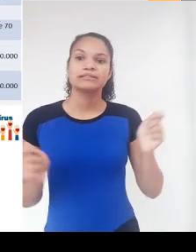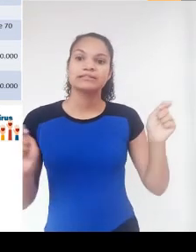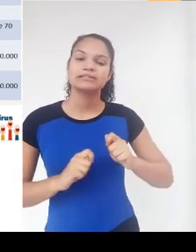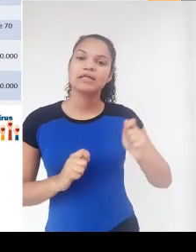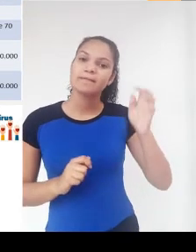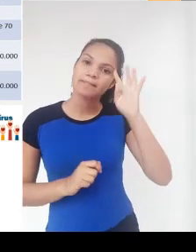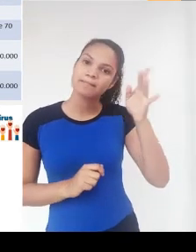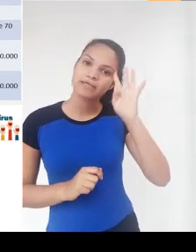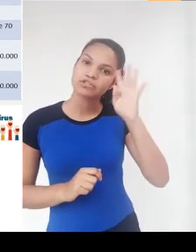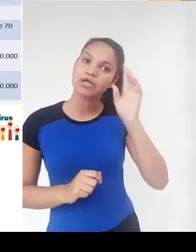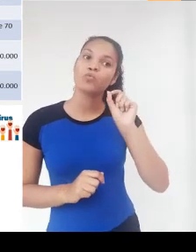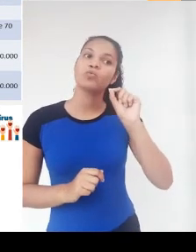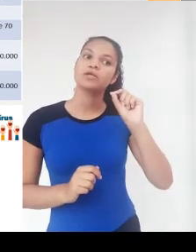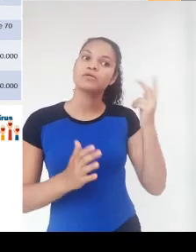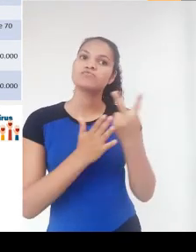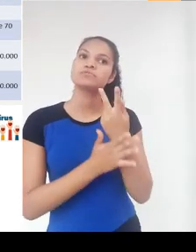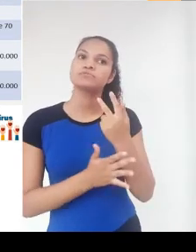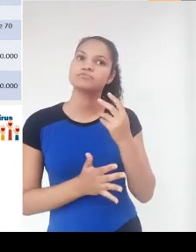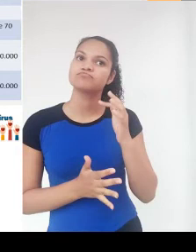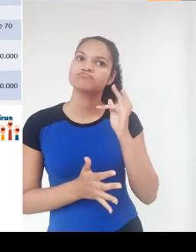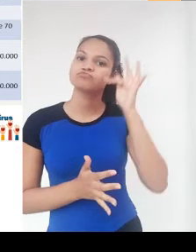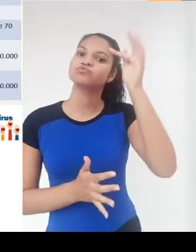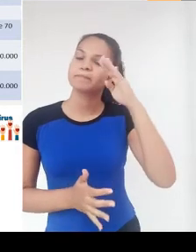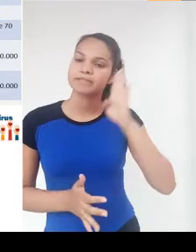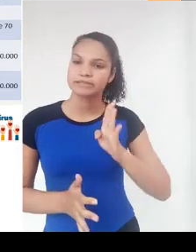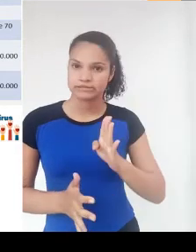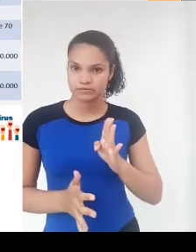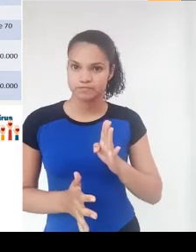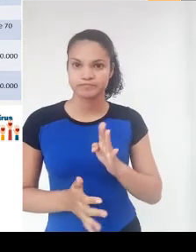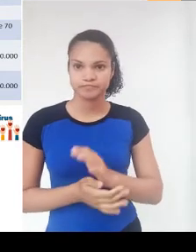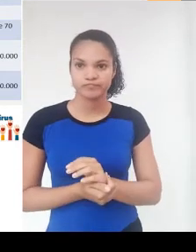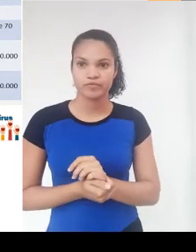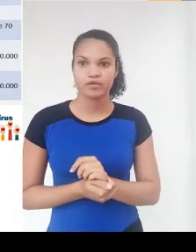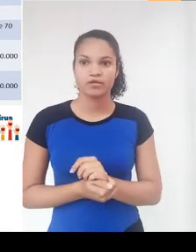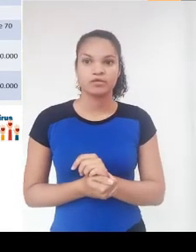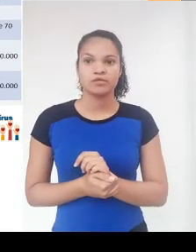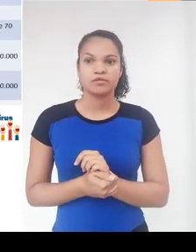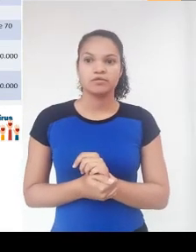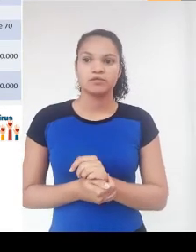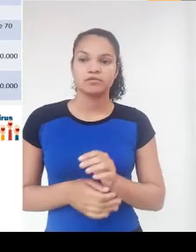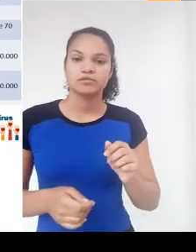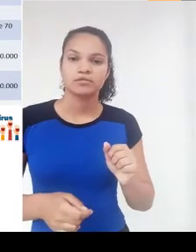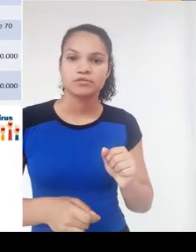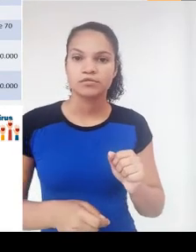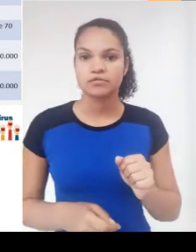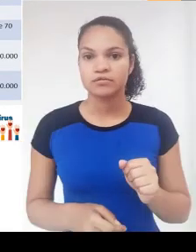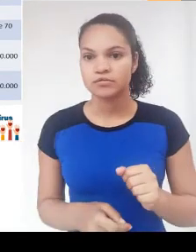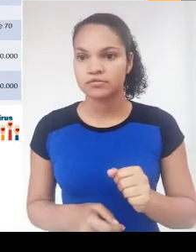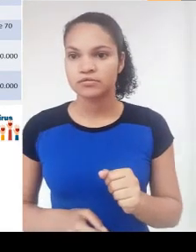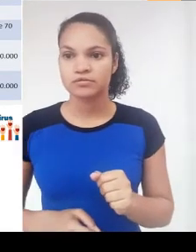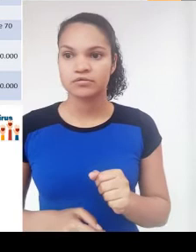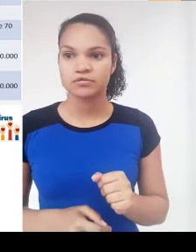imaginar o que pode acontecer no Brasil. Isso também é um outro estudo, agora de 26 de março, do Imperial College. Está aqui o